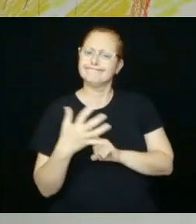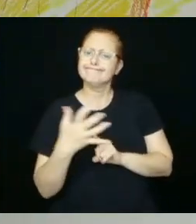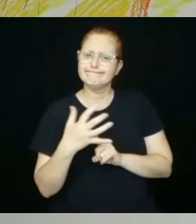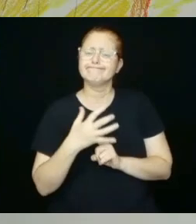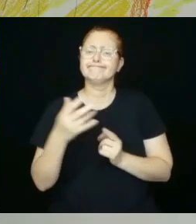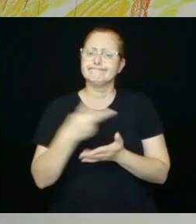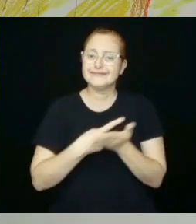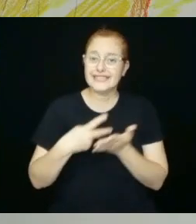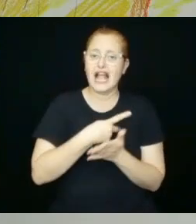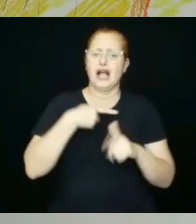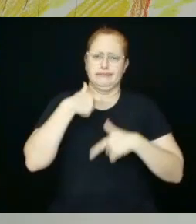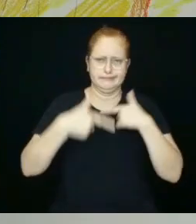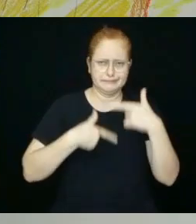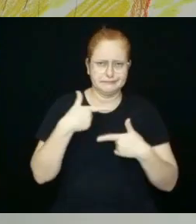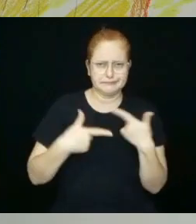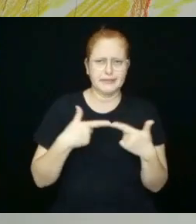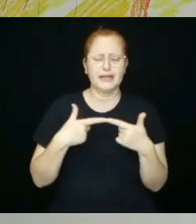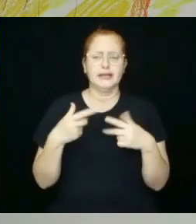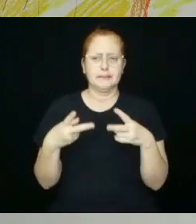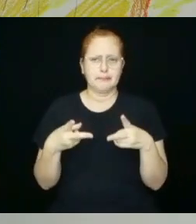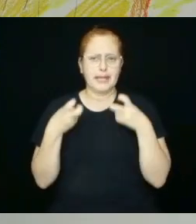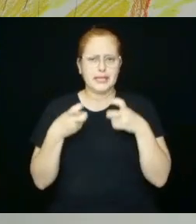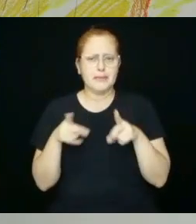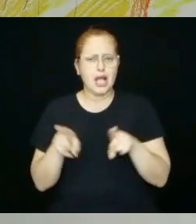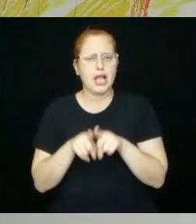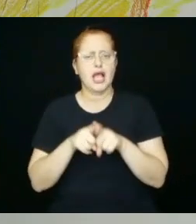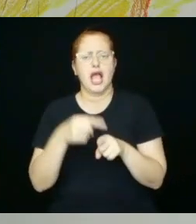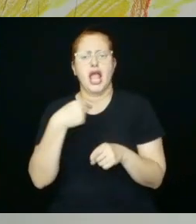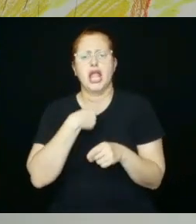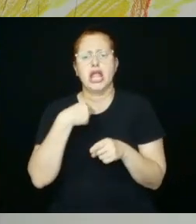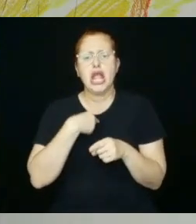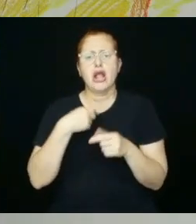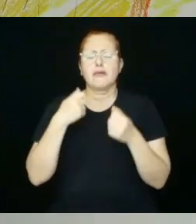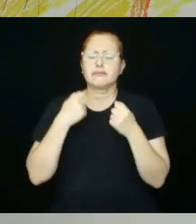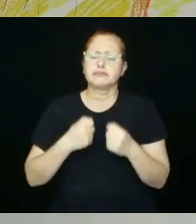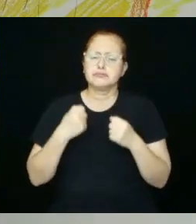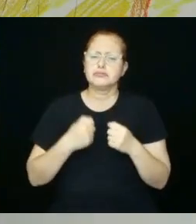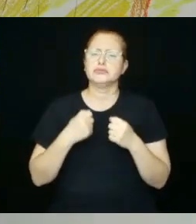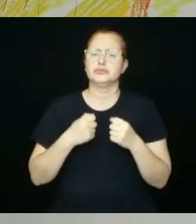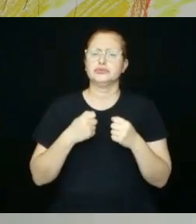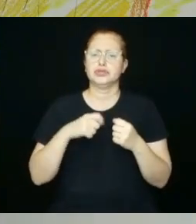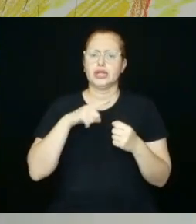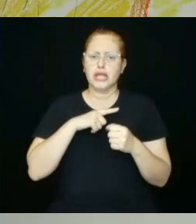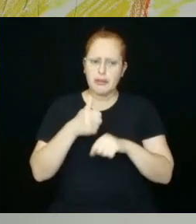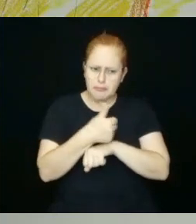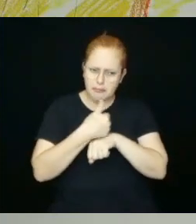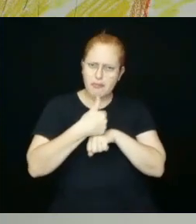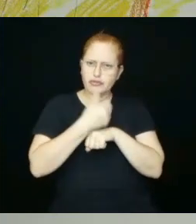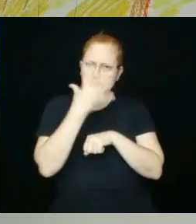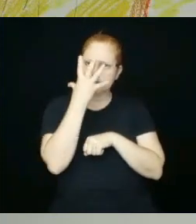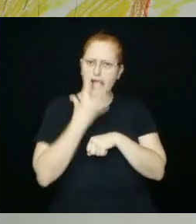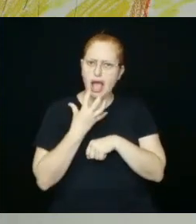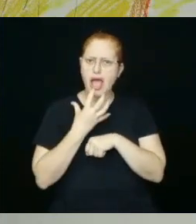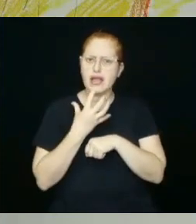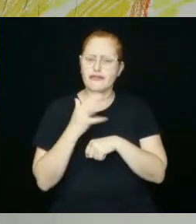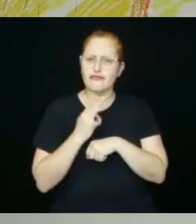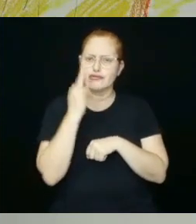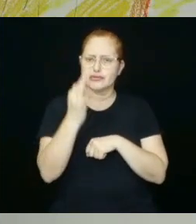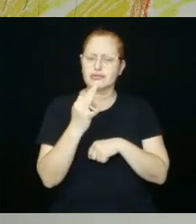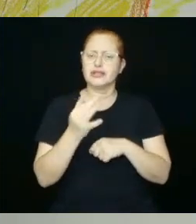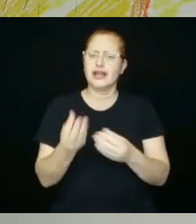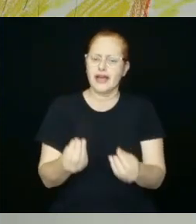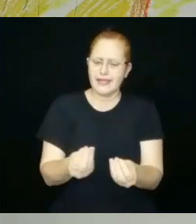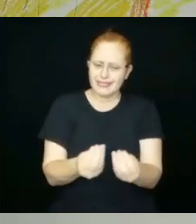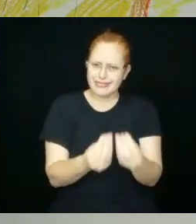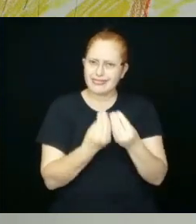bastante a desenhar, a trabalhar. Ele viu também que eu poderia levar a sério isso como uma profissão um dia. E aí ele sempre me